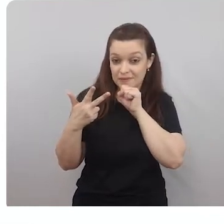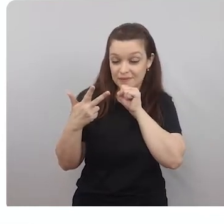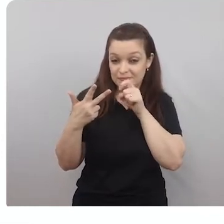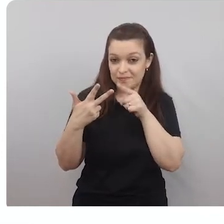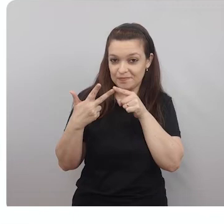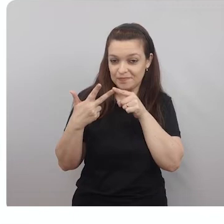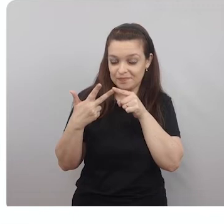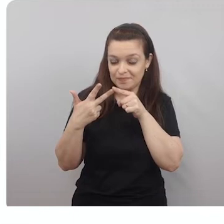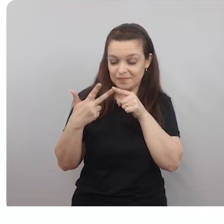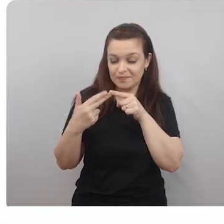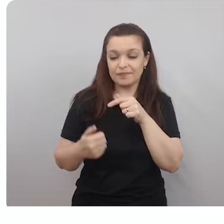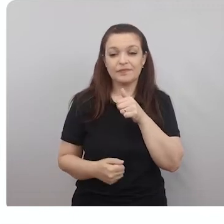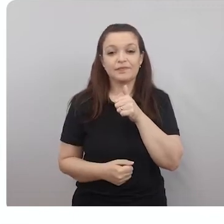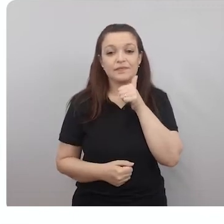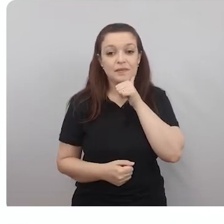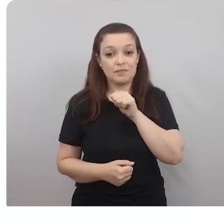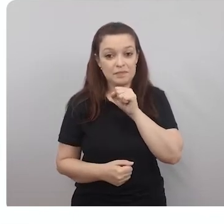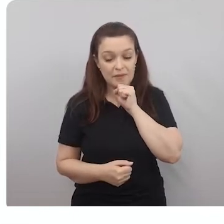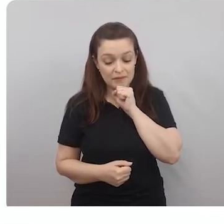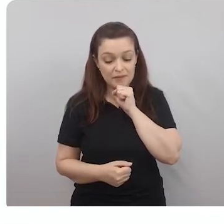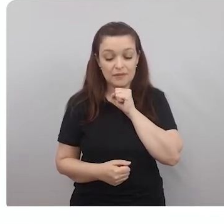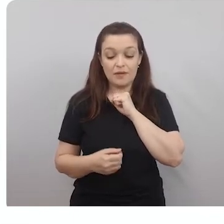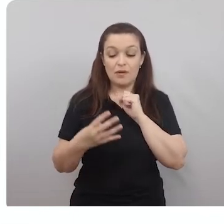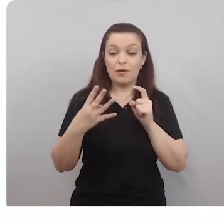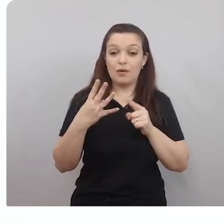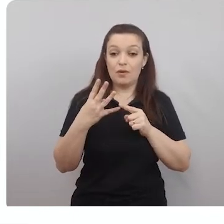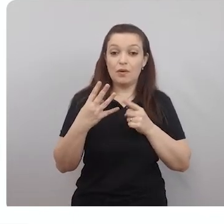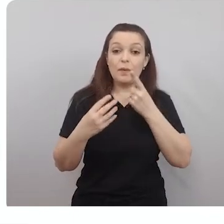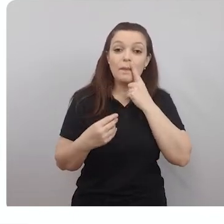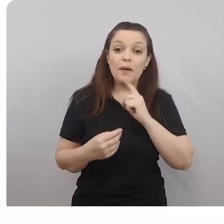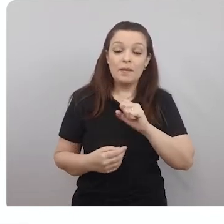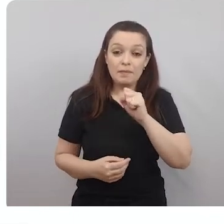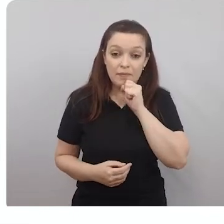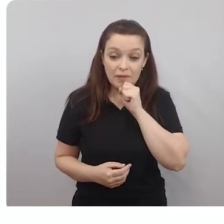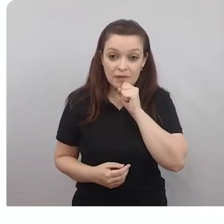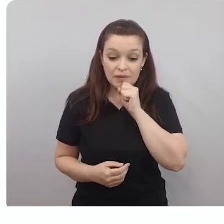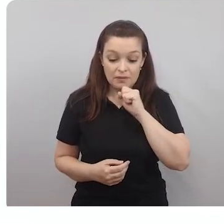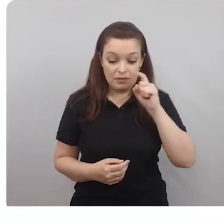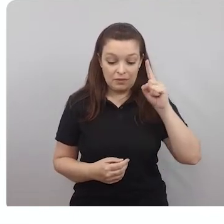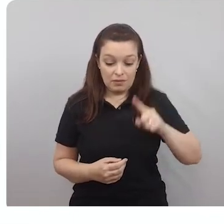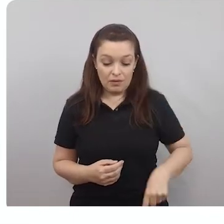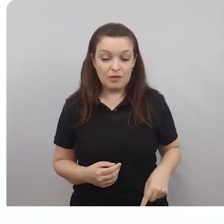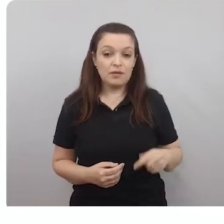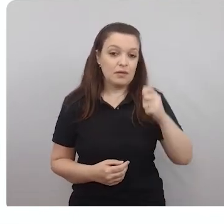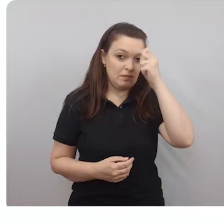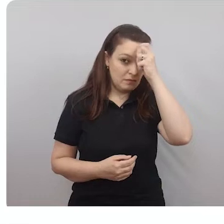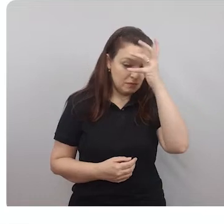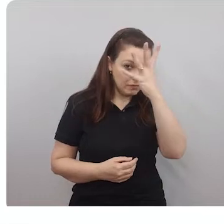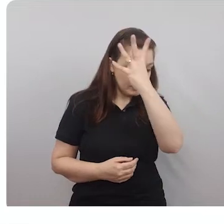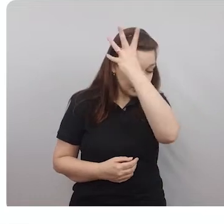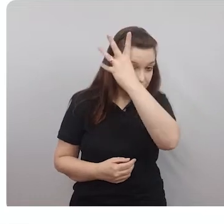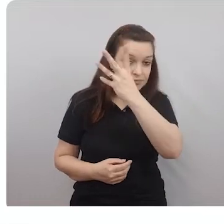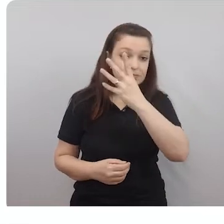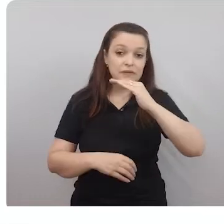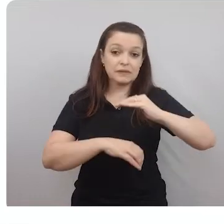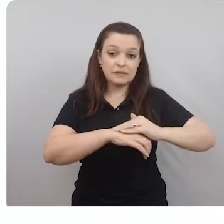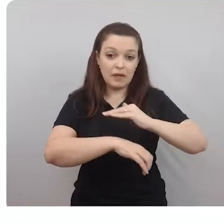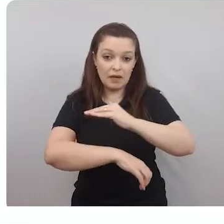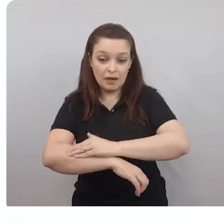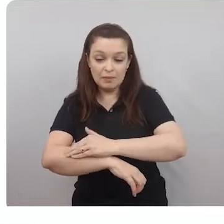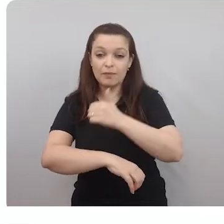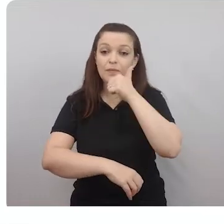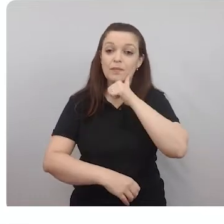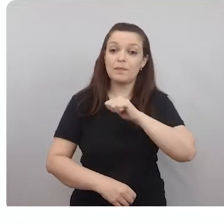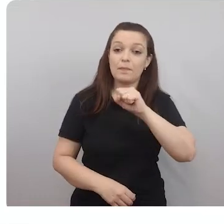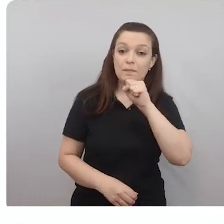imagem, a mãe. E depois o pai. Então, temos uma sequência.